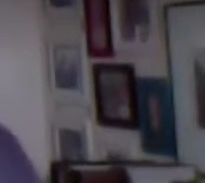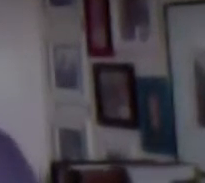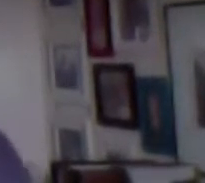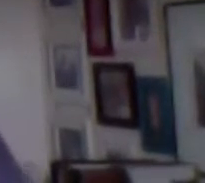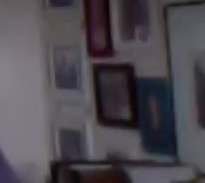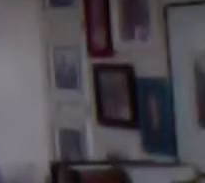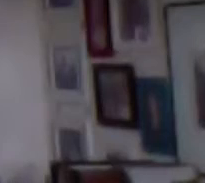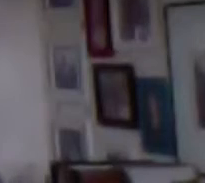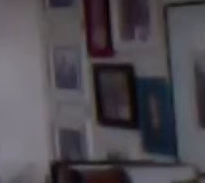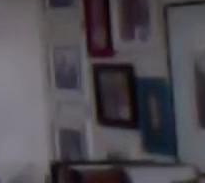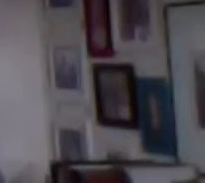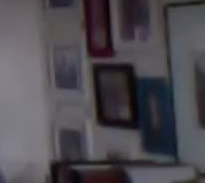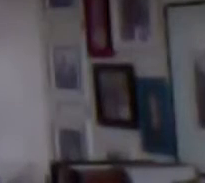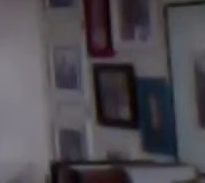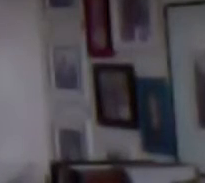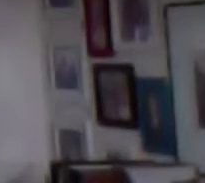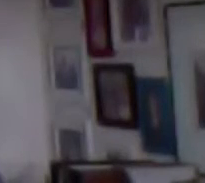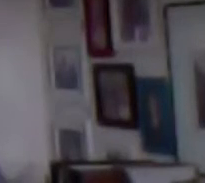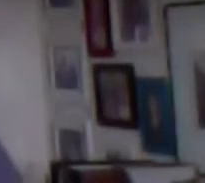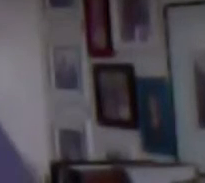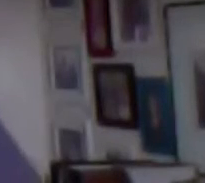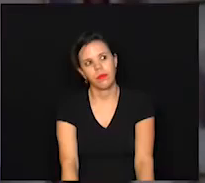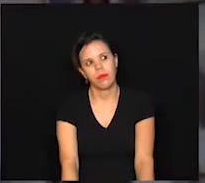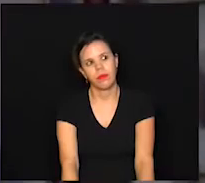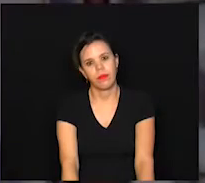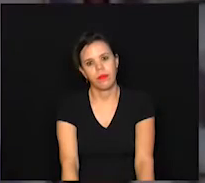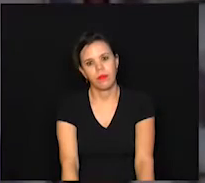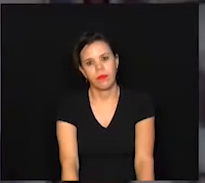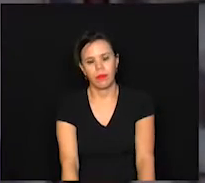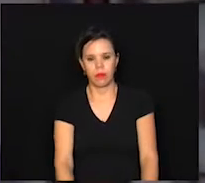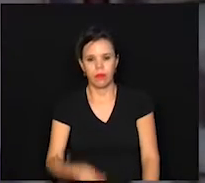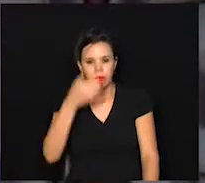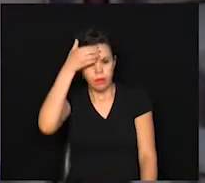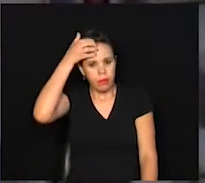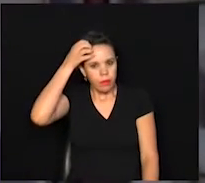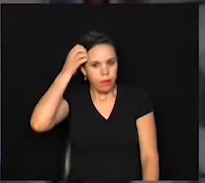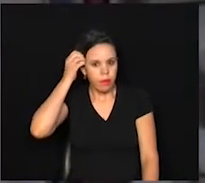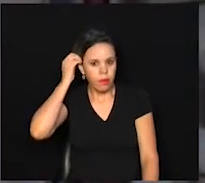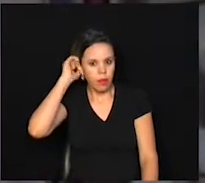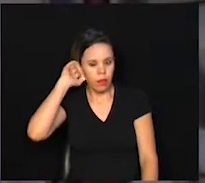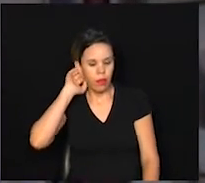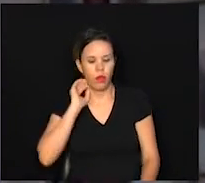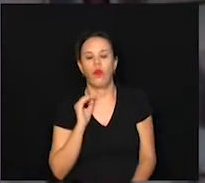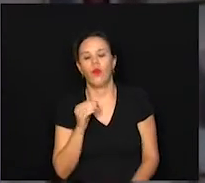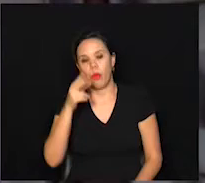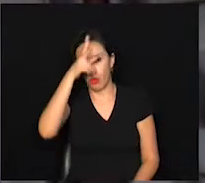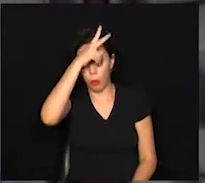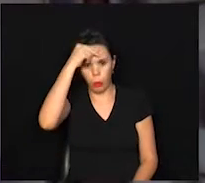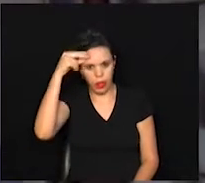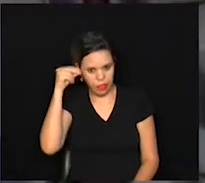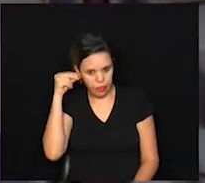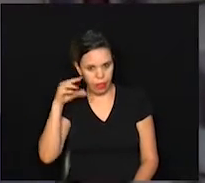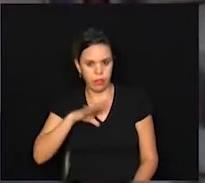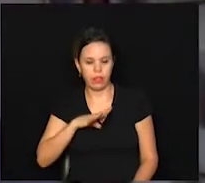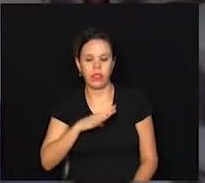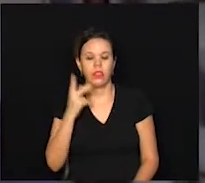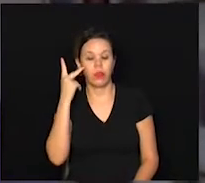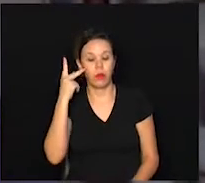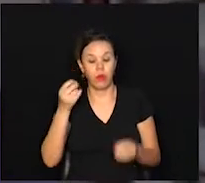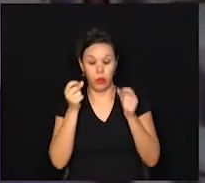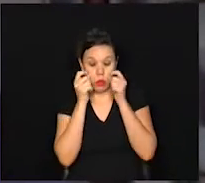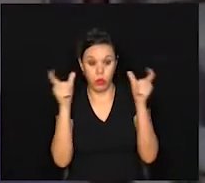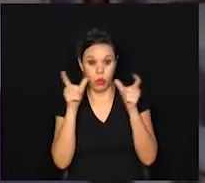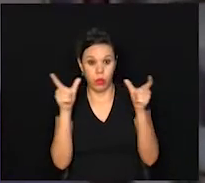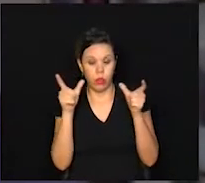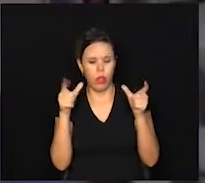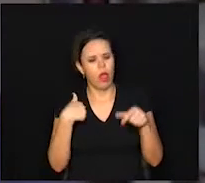prefeito da cidade, não o... Né? Ele se assustou com aquilo, né? E aí eu conversei com ele e disse,